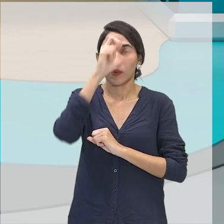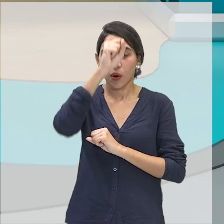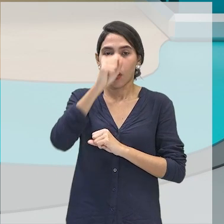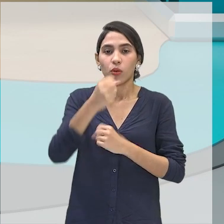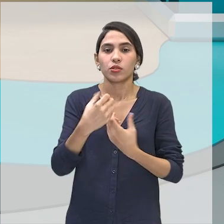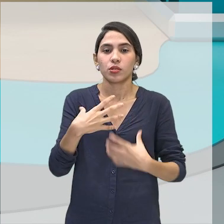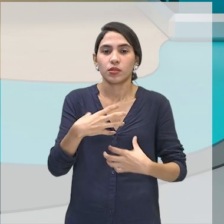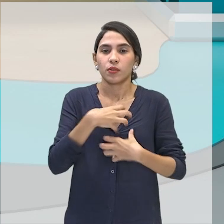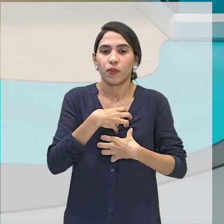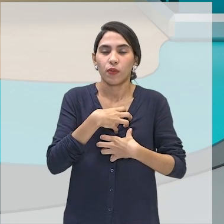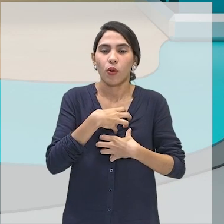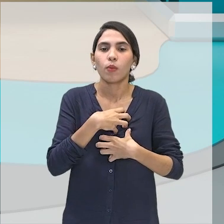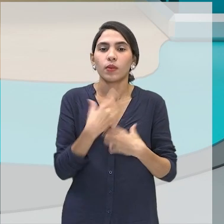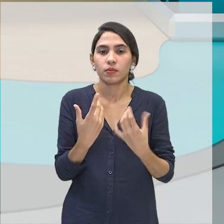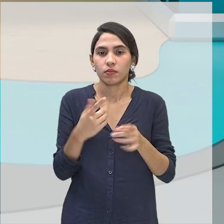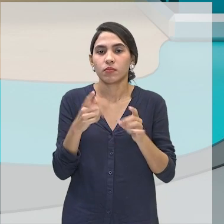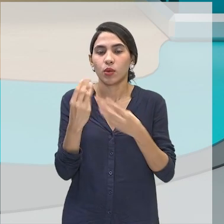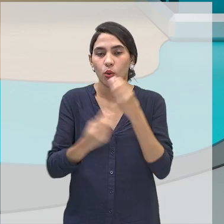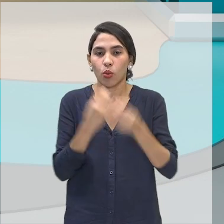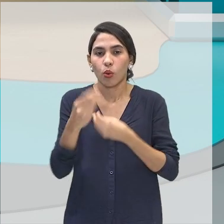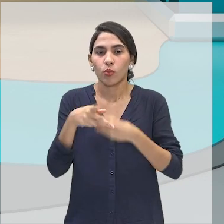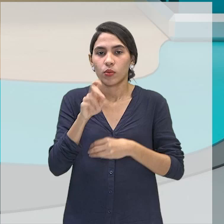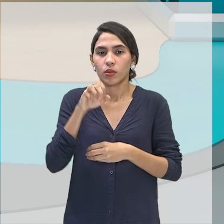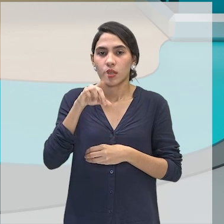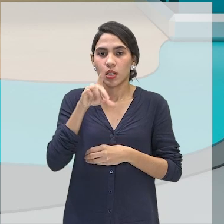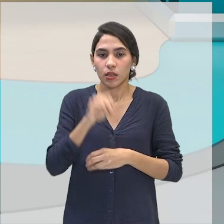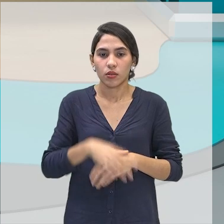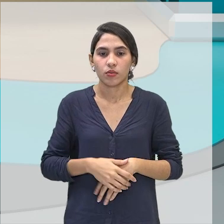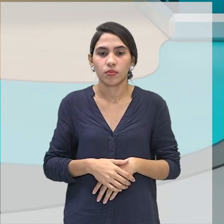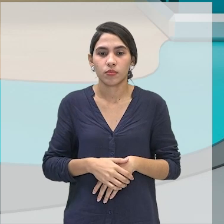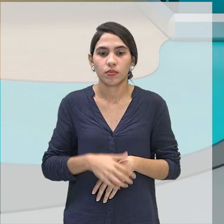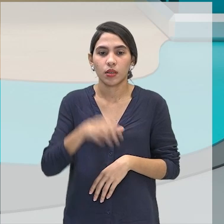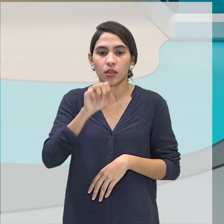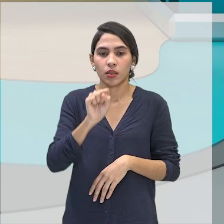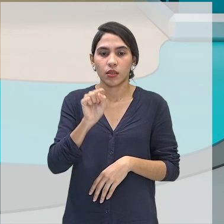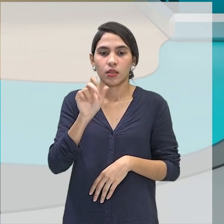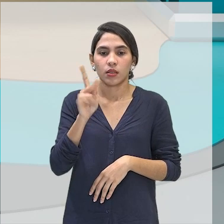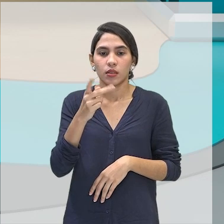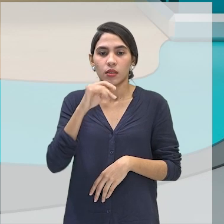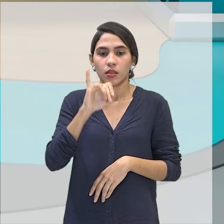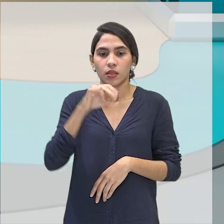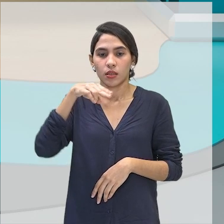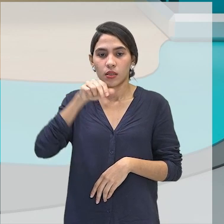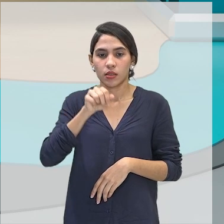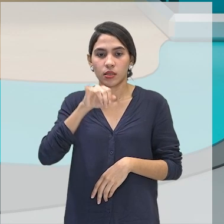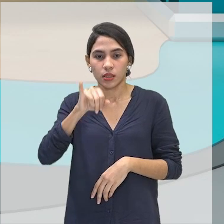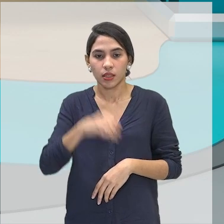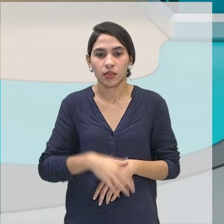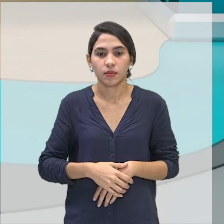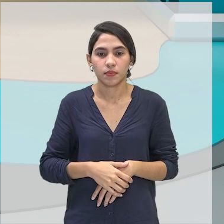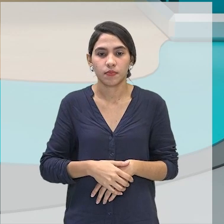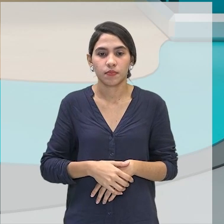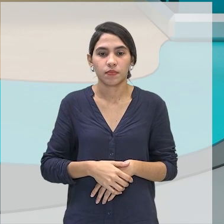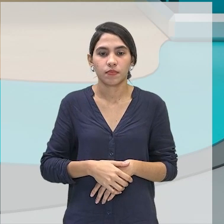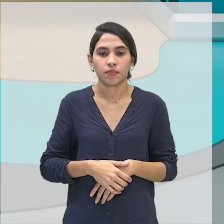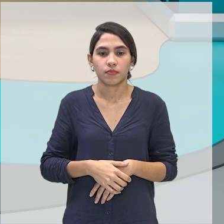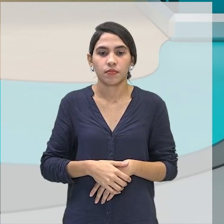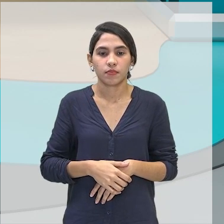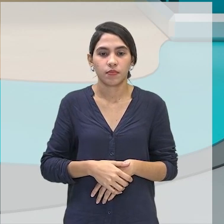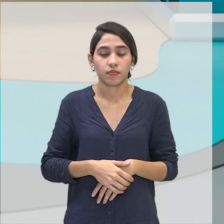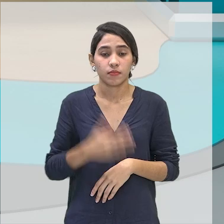essência, sentido à questão do kendo, que é a nossa shinai, que vocês estão vendo aqui, ó, o nosso kendoka,